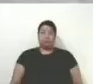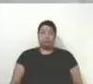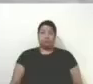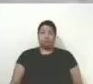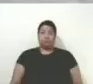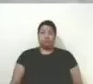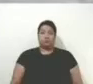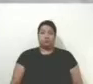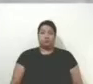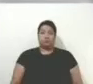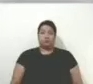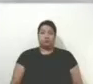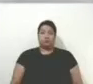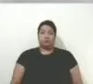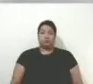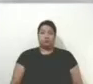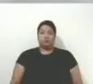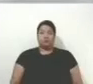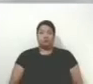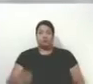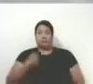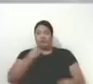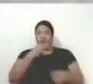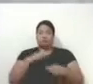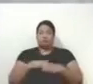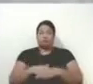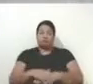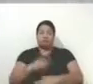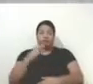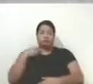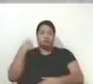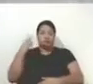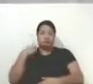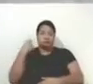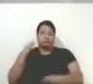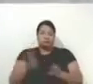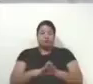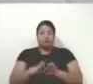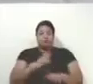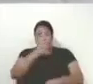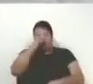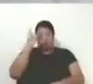Boa noite, senhores vereadores, boa noite ao público presente.